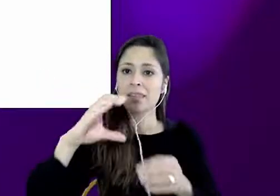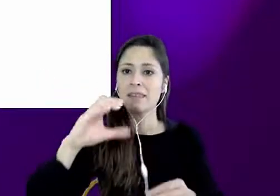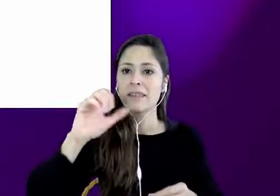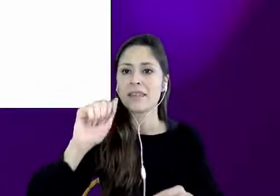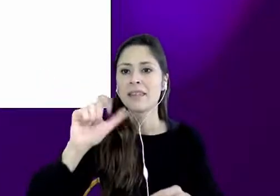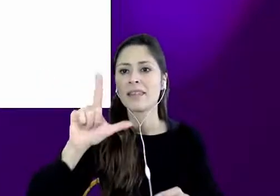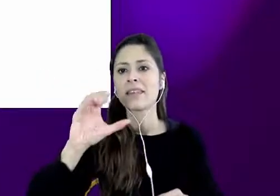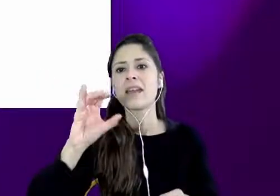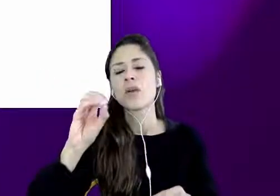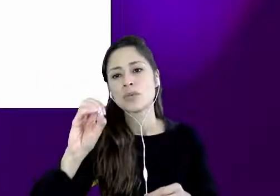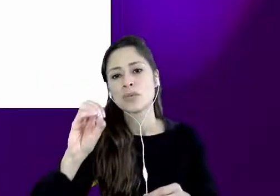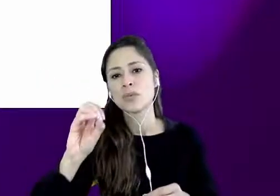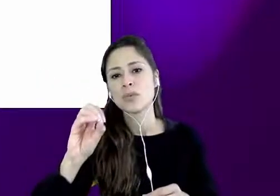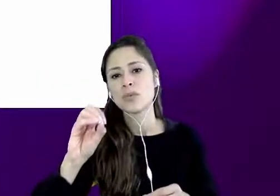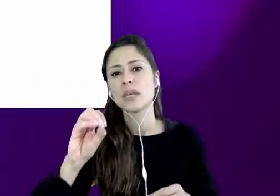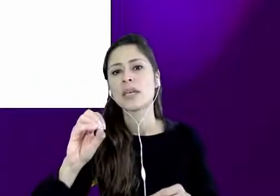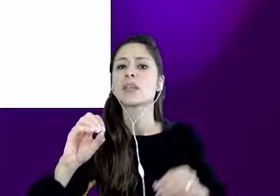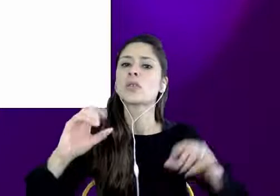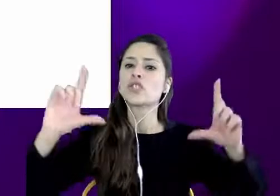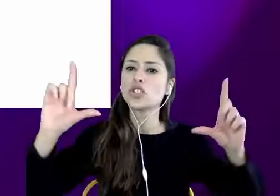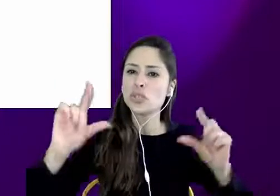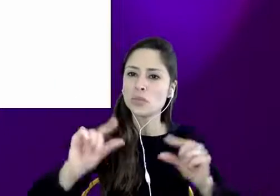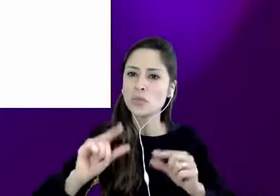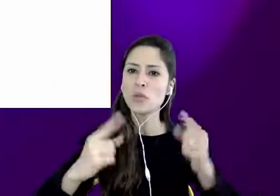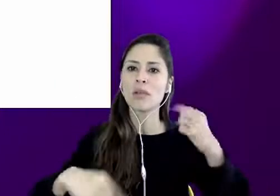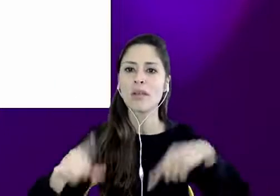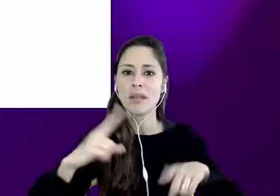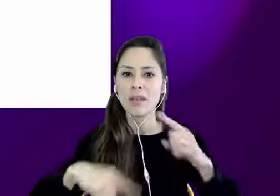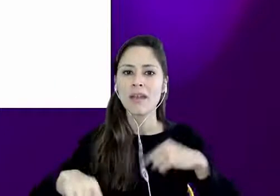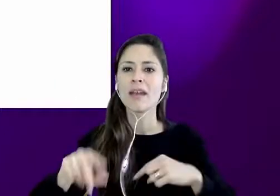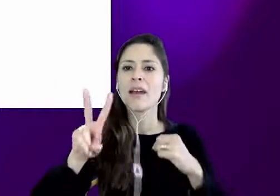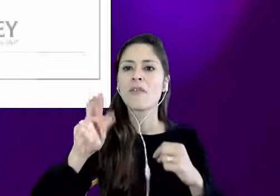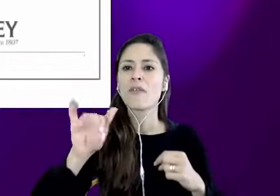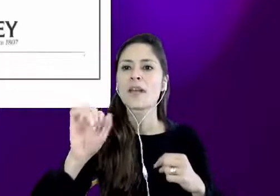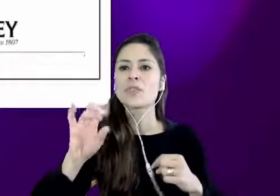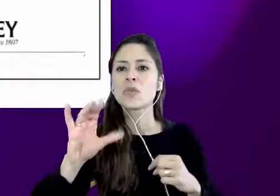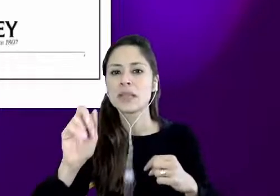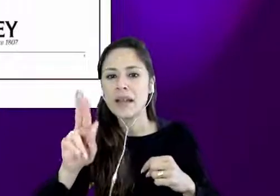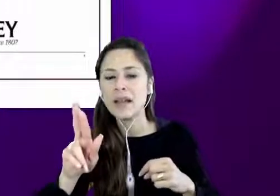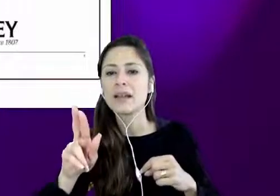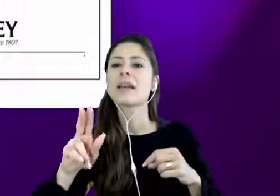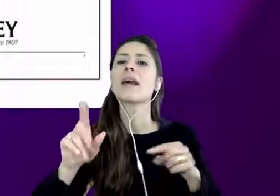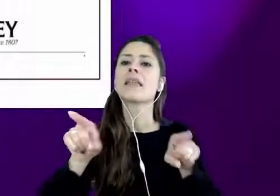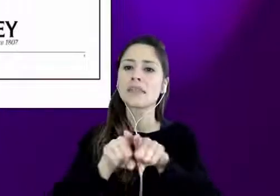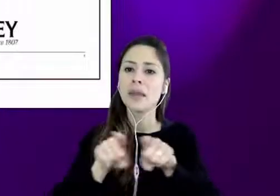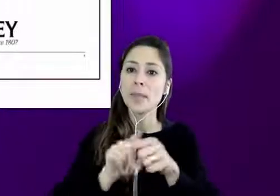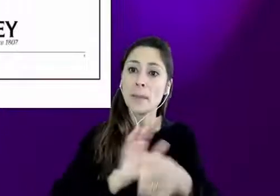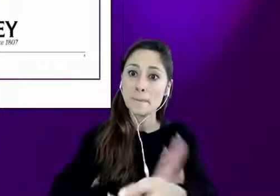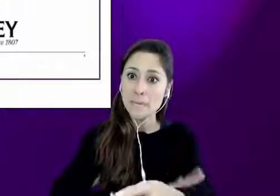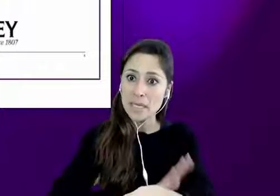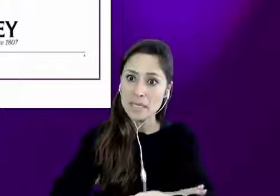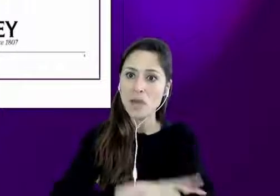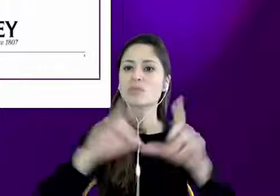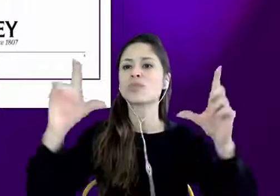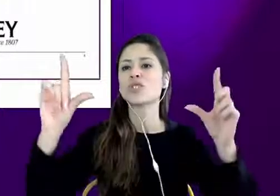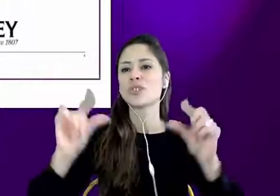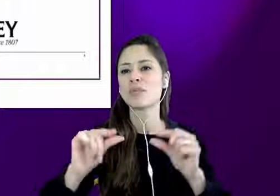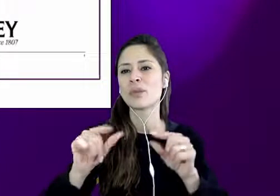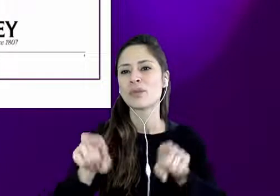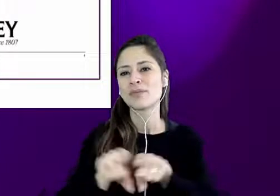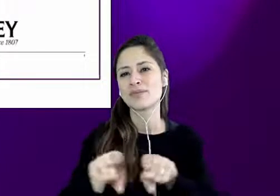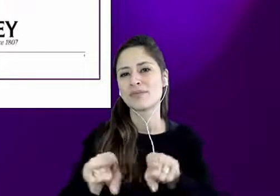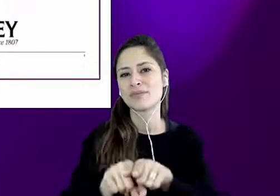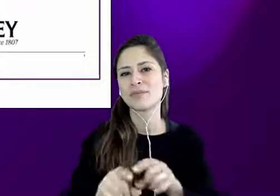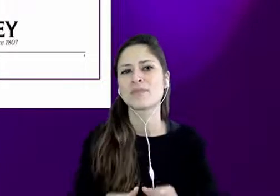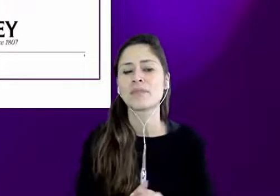da reatividade vascular, o que pode proporcionar uma redução da pressão arterial. Selecionei pelo menos 2